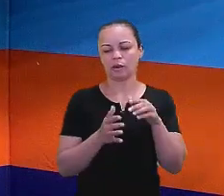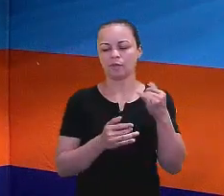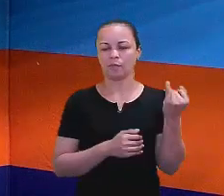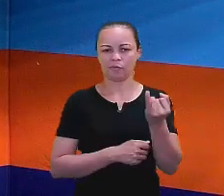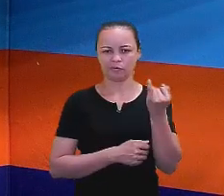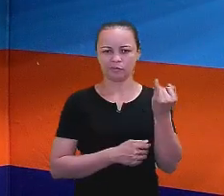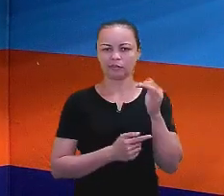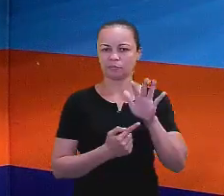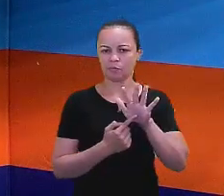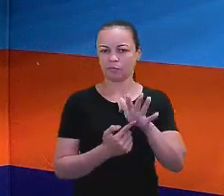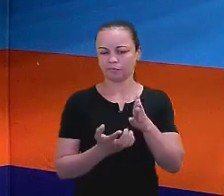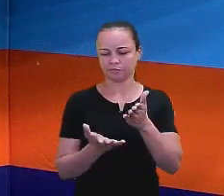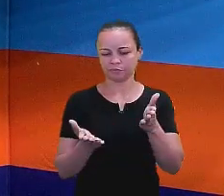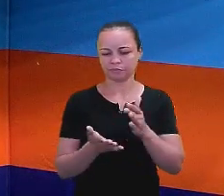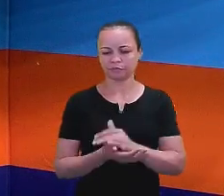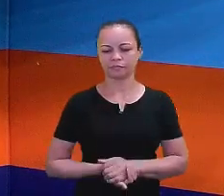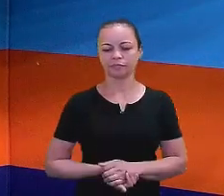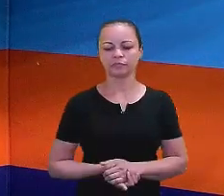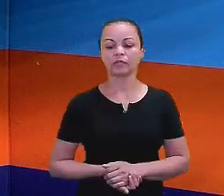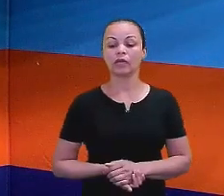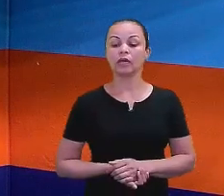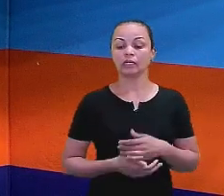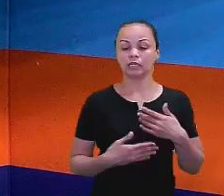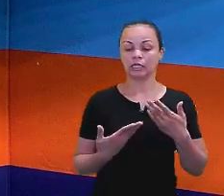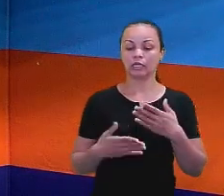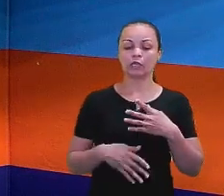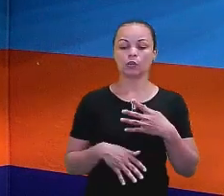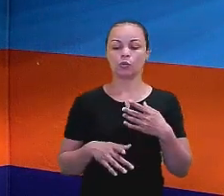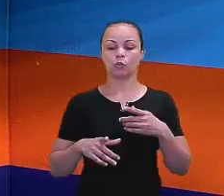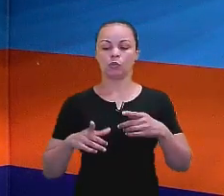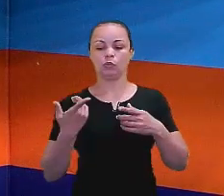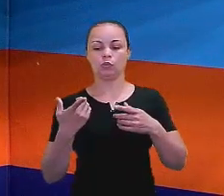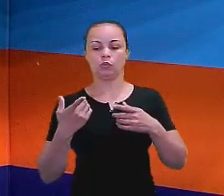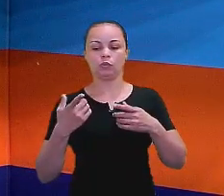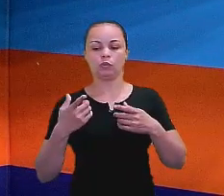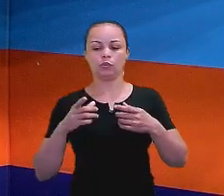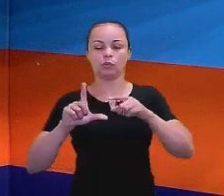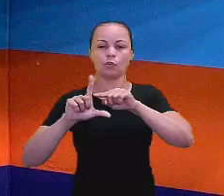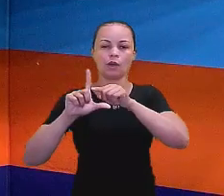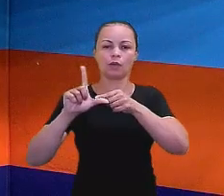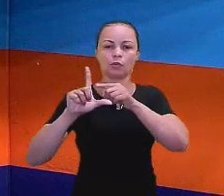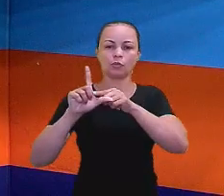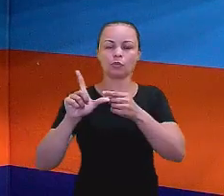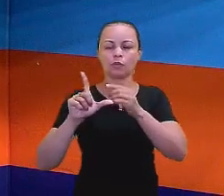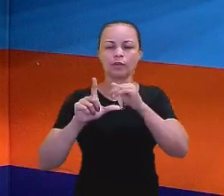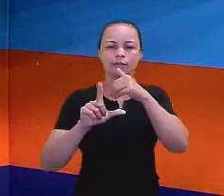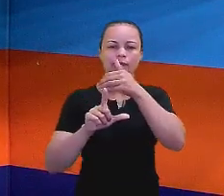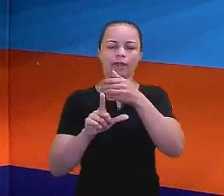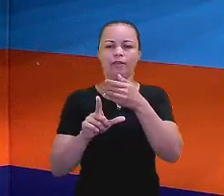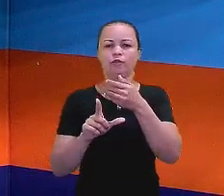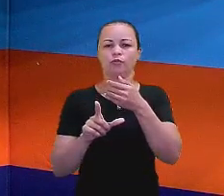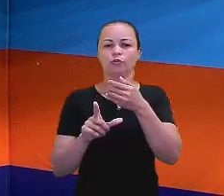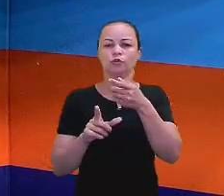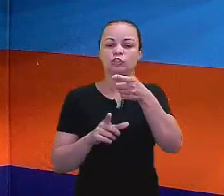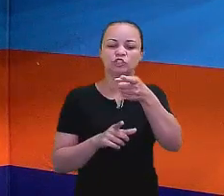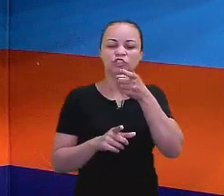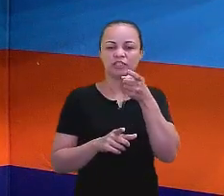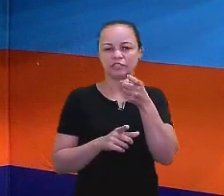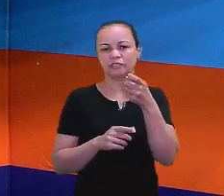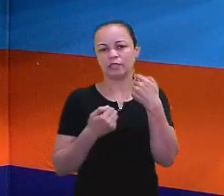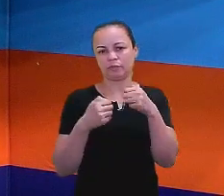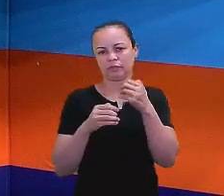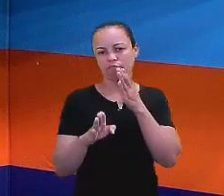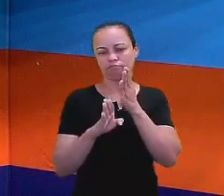um ângulo interno com medida desconhecida x, que é quem eu quero descobrir, e o outro, que é o terceiro ângulo, ele mede o